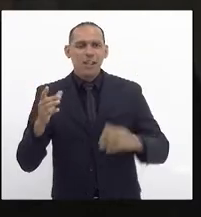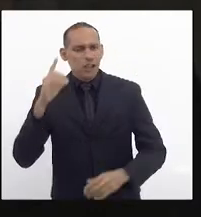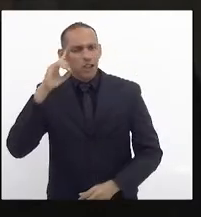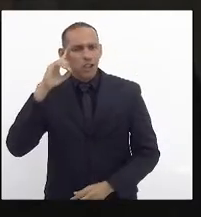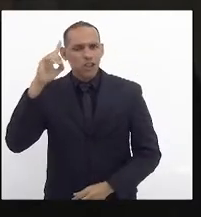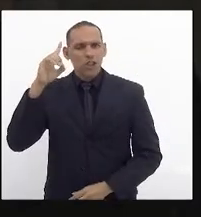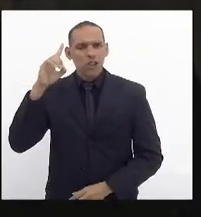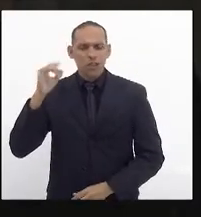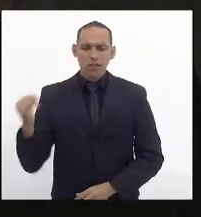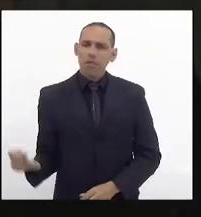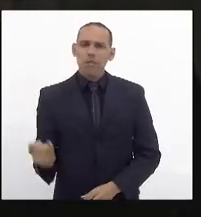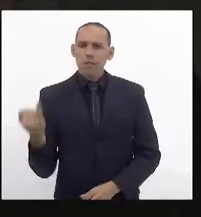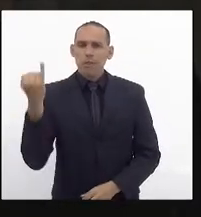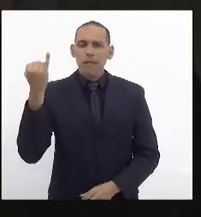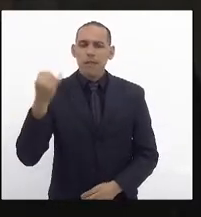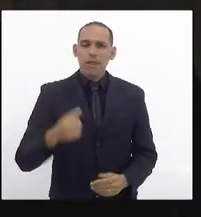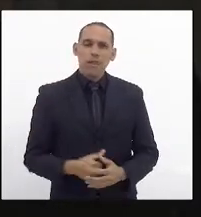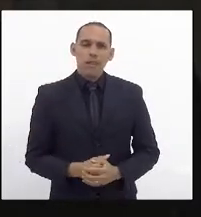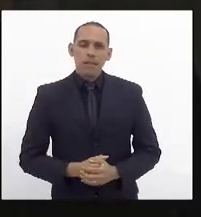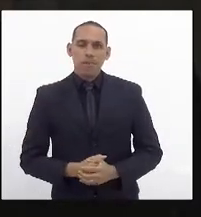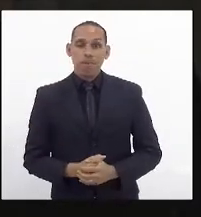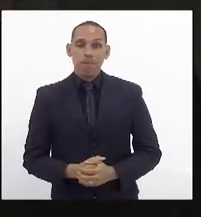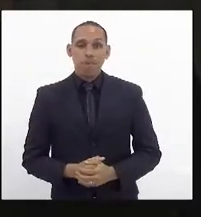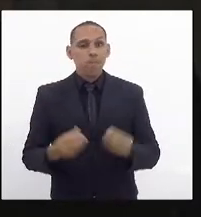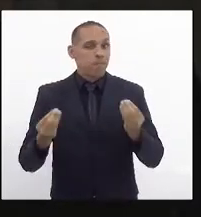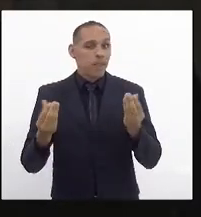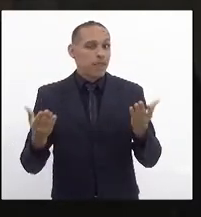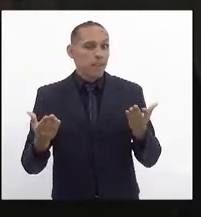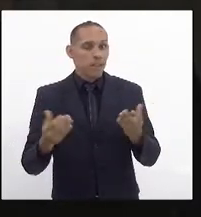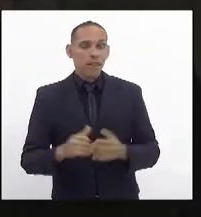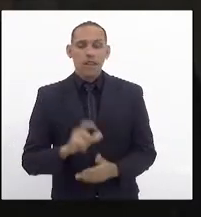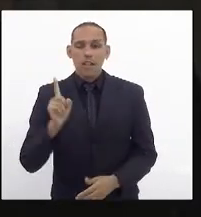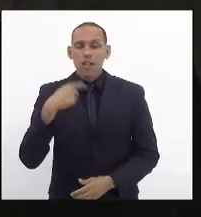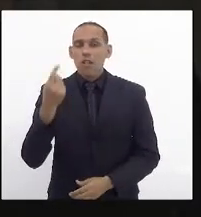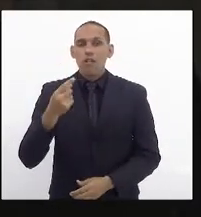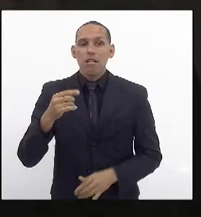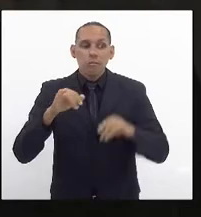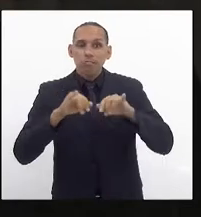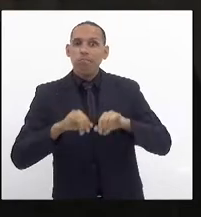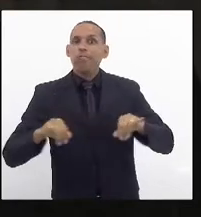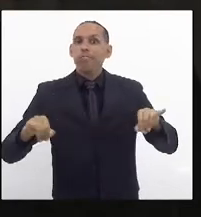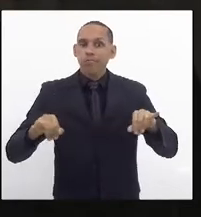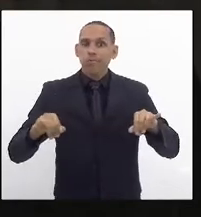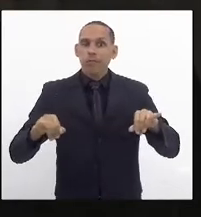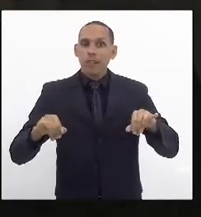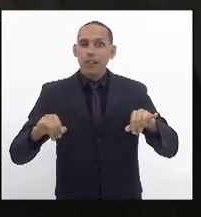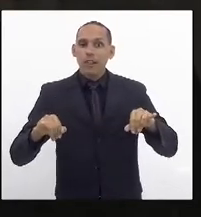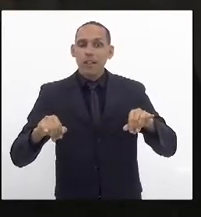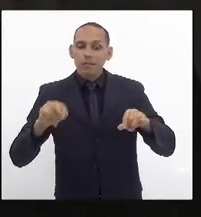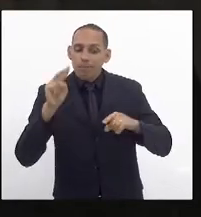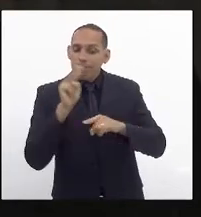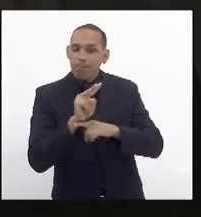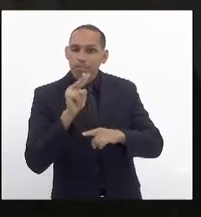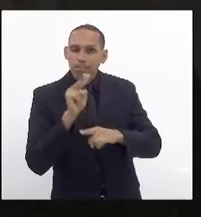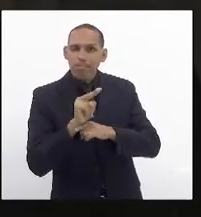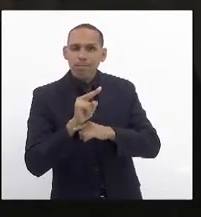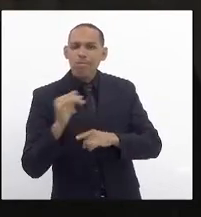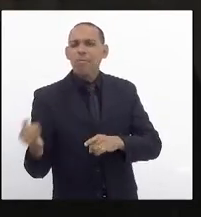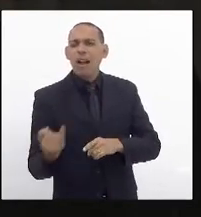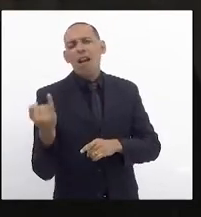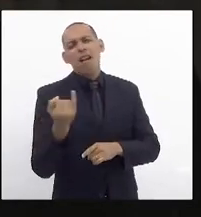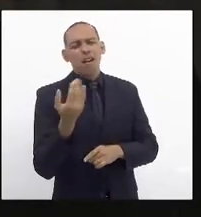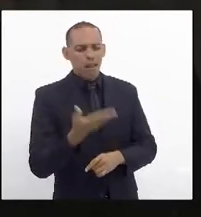muito importante e serve para que tenhamos alertar sobre a preservação desse recurso tão